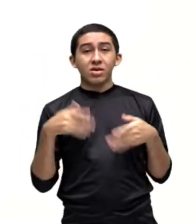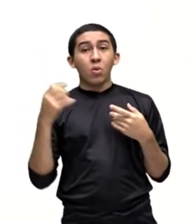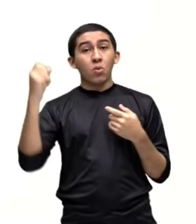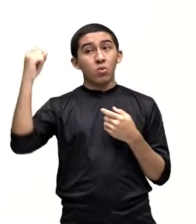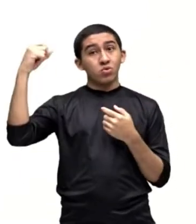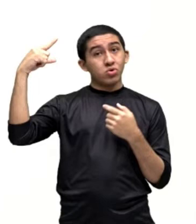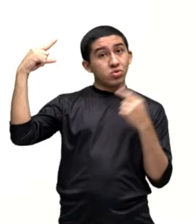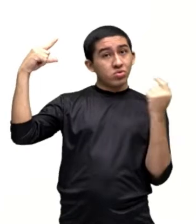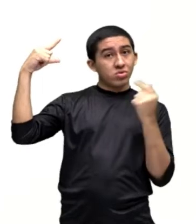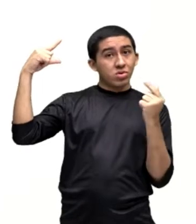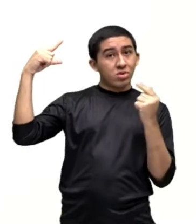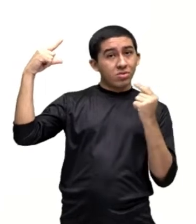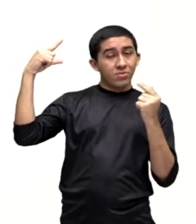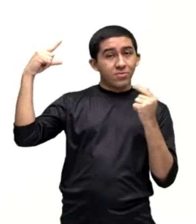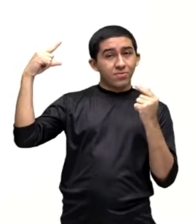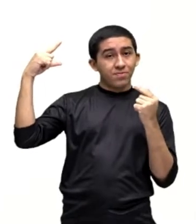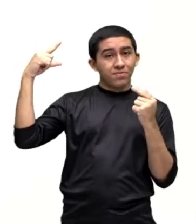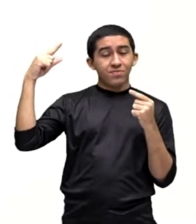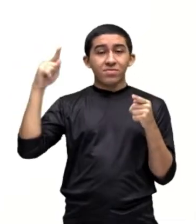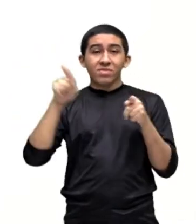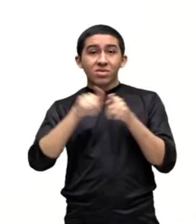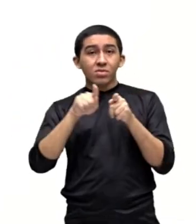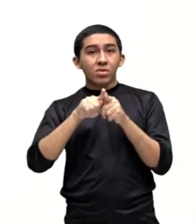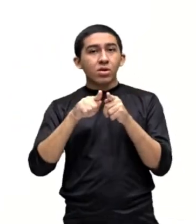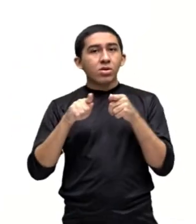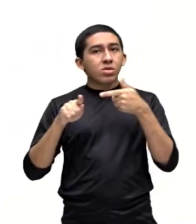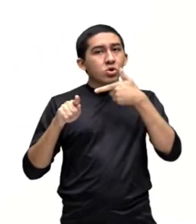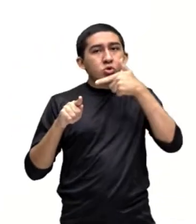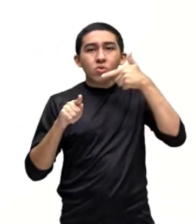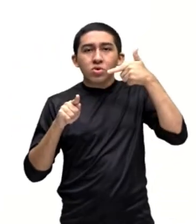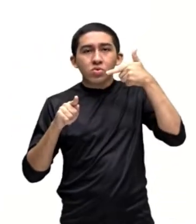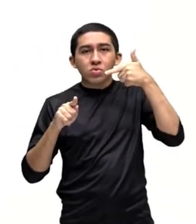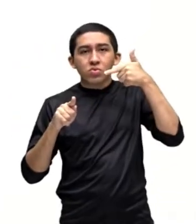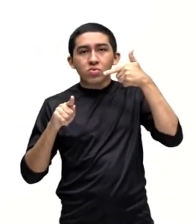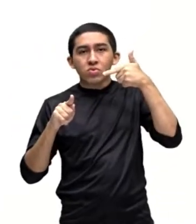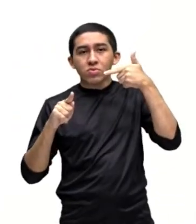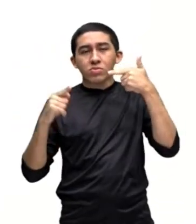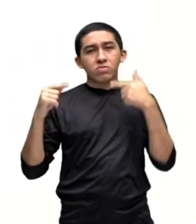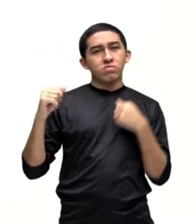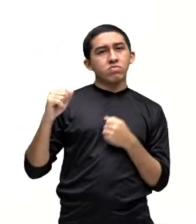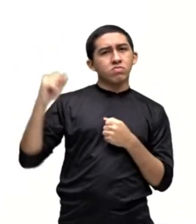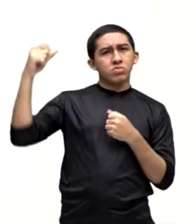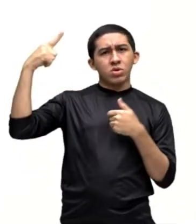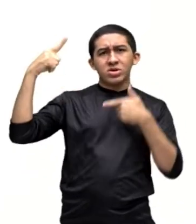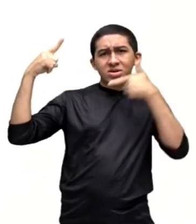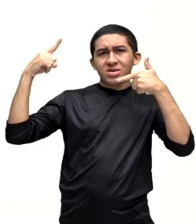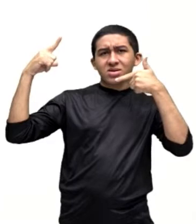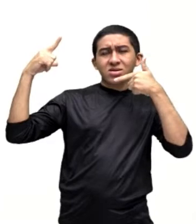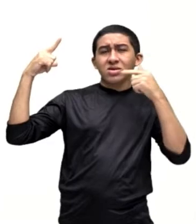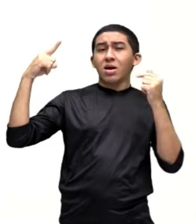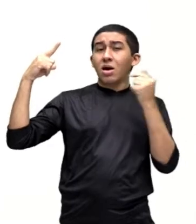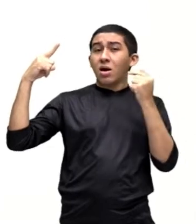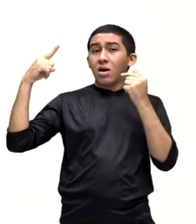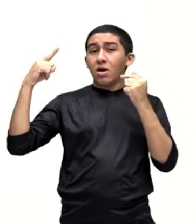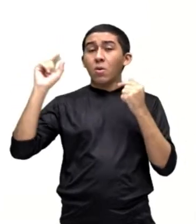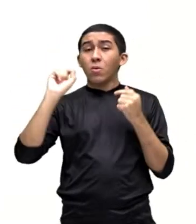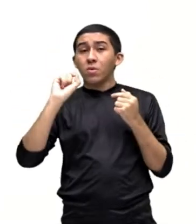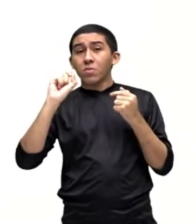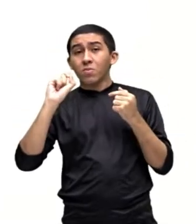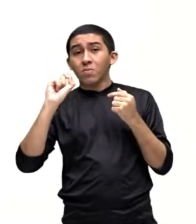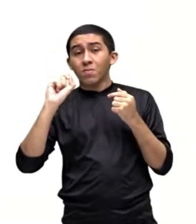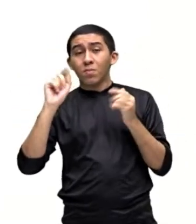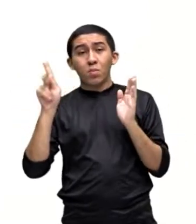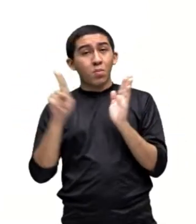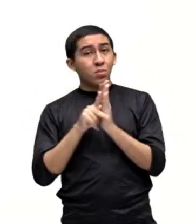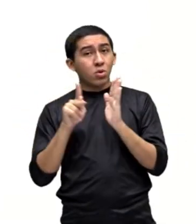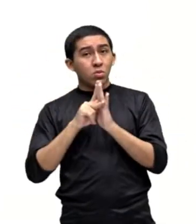sol e dizemos que o sol sorriu. Novamente, sorrir é uma ação que é própria dos seres